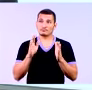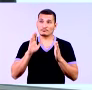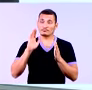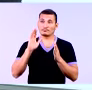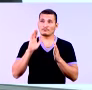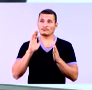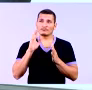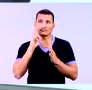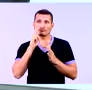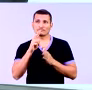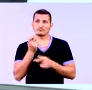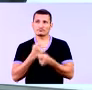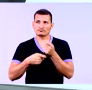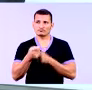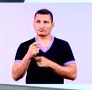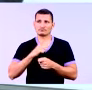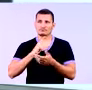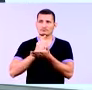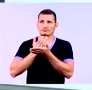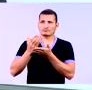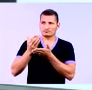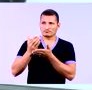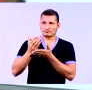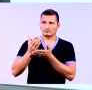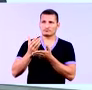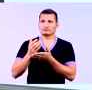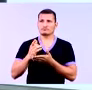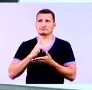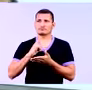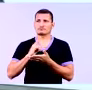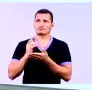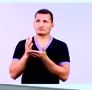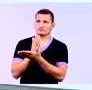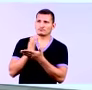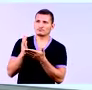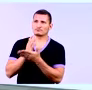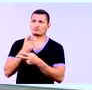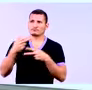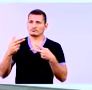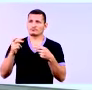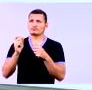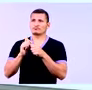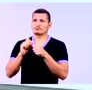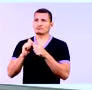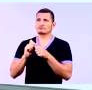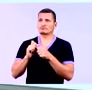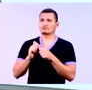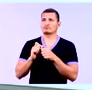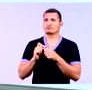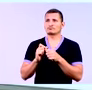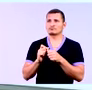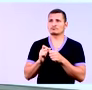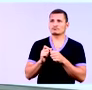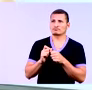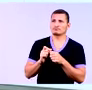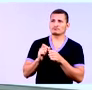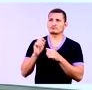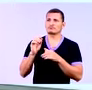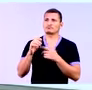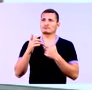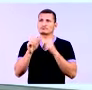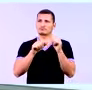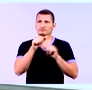aberta. Nós temos a indicação do início, nós temos algumas operações sendo executadas, uma operação que efetivamente alterou uma